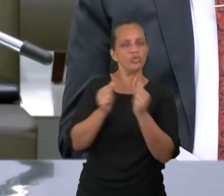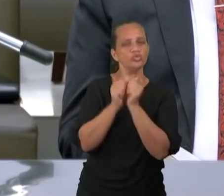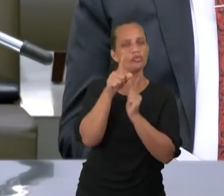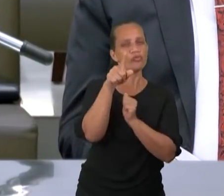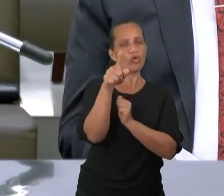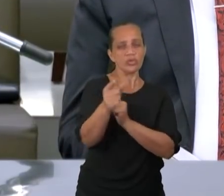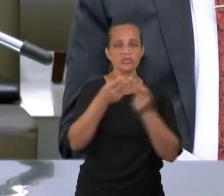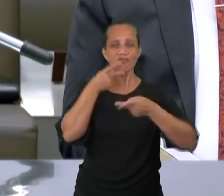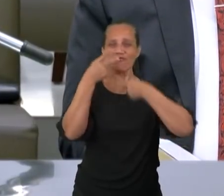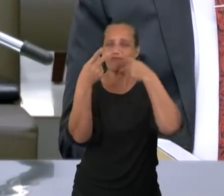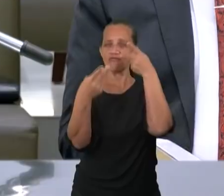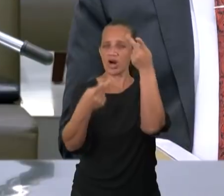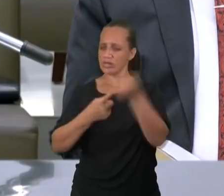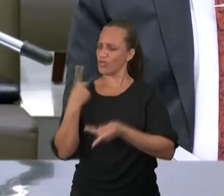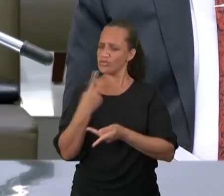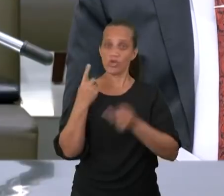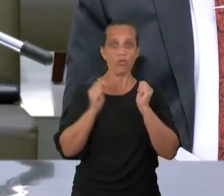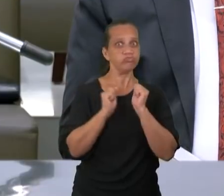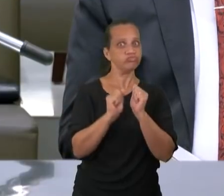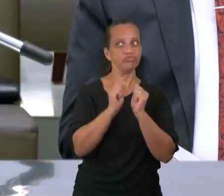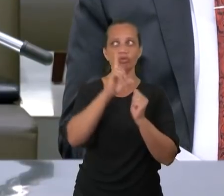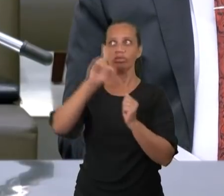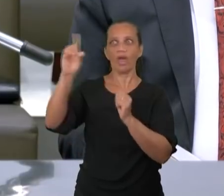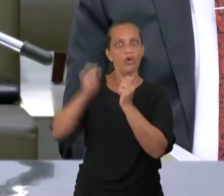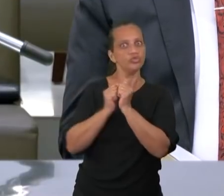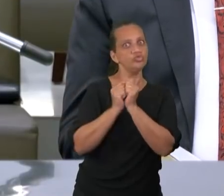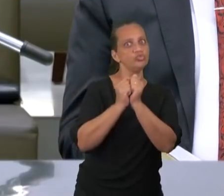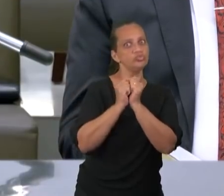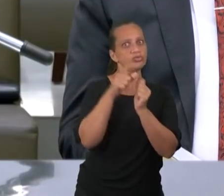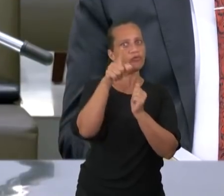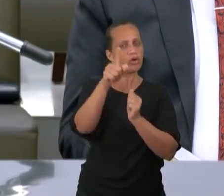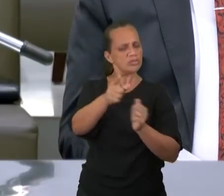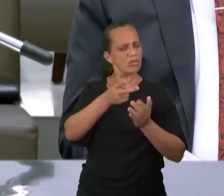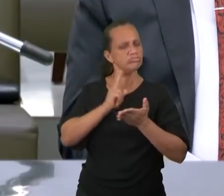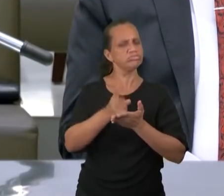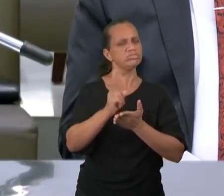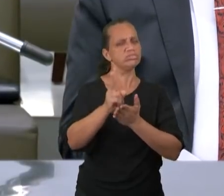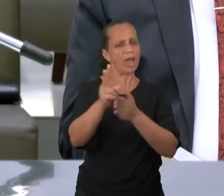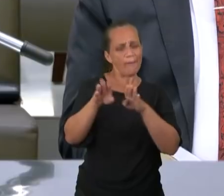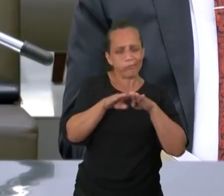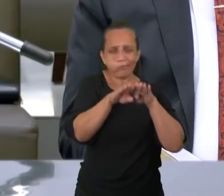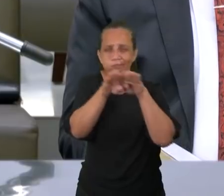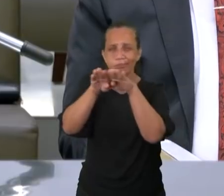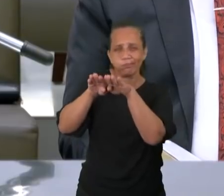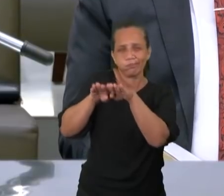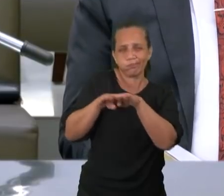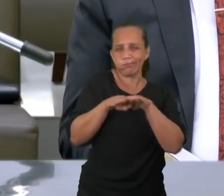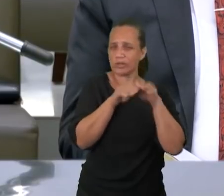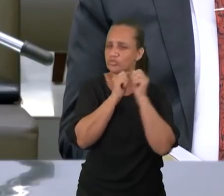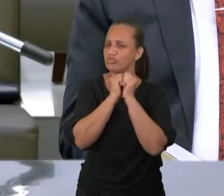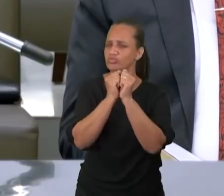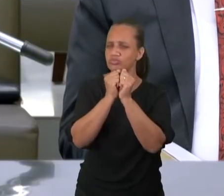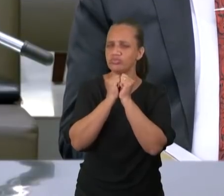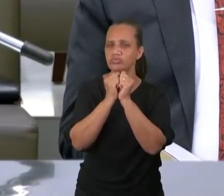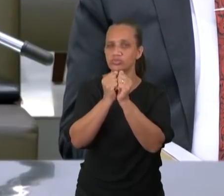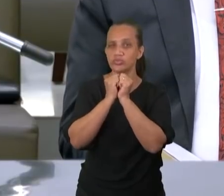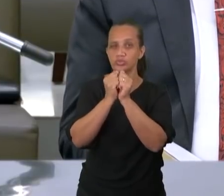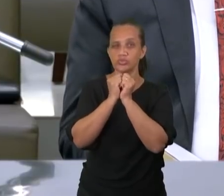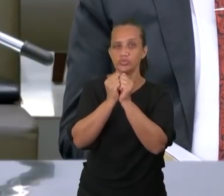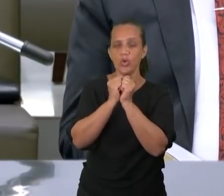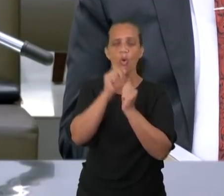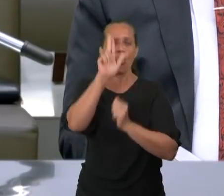só, você não está sozinha. Eu estou contigo, ombro a ombro, lado a lado. Não te deixo e nem